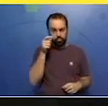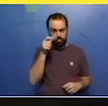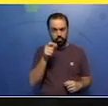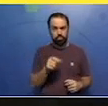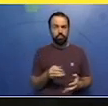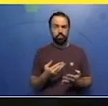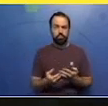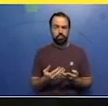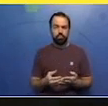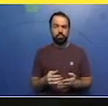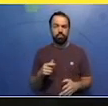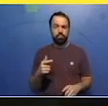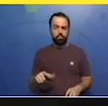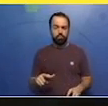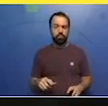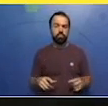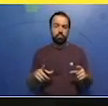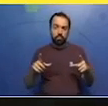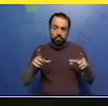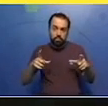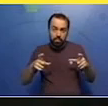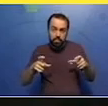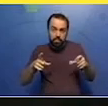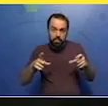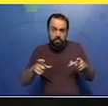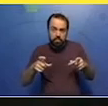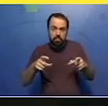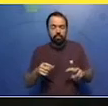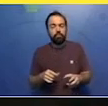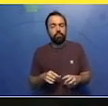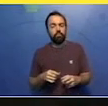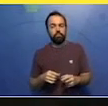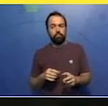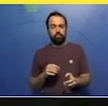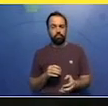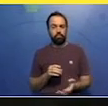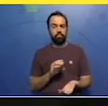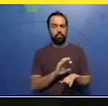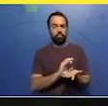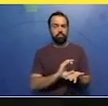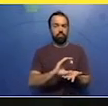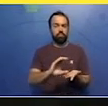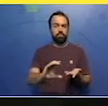tirar uma foto destas atividades e também da tarefa, encaminhar para